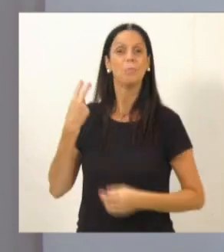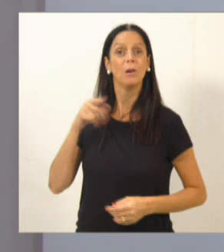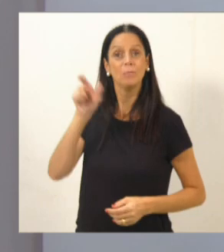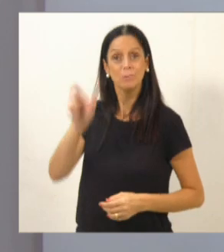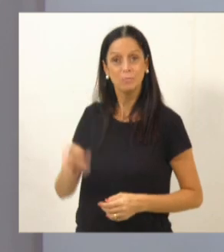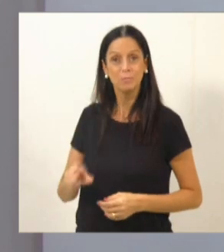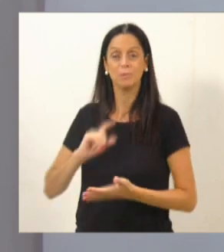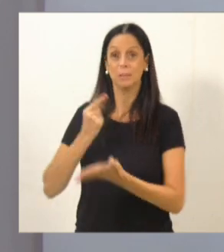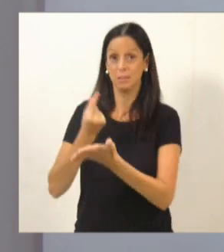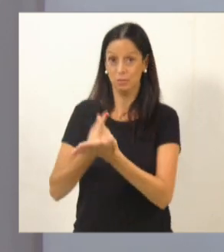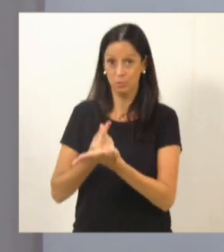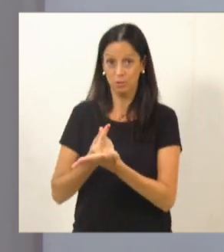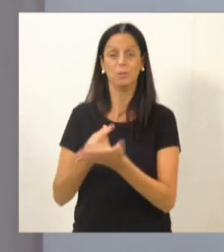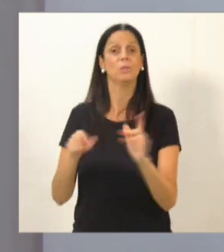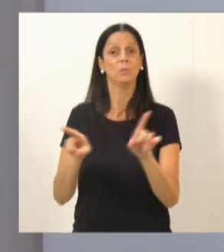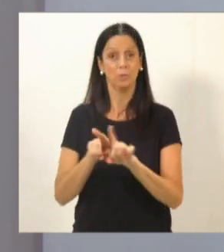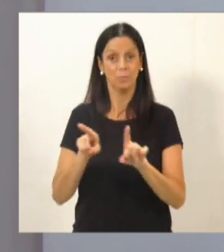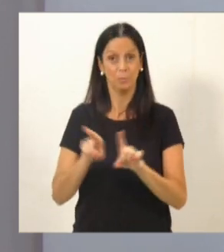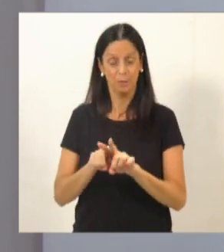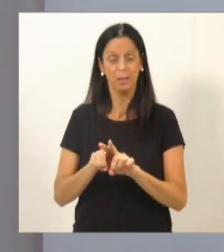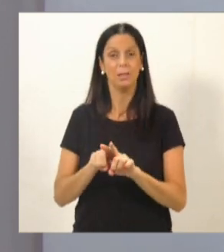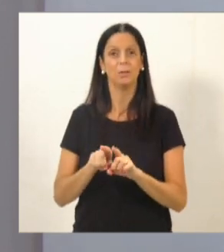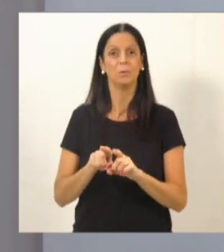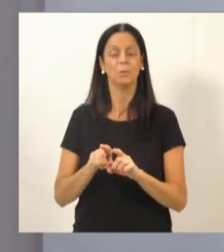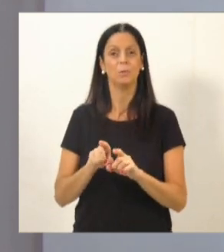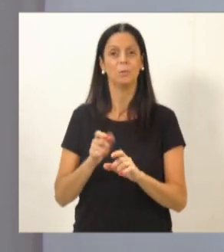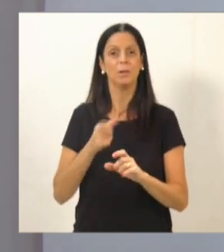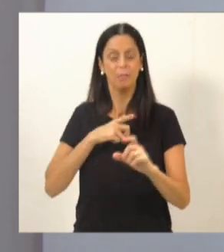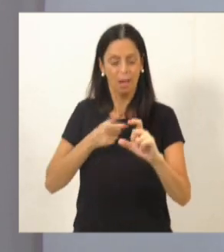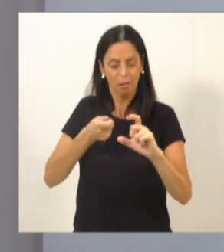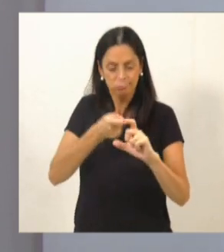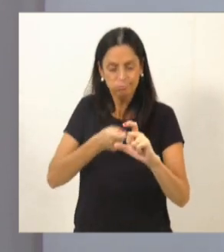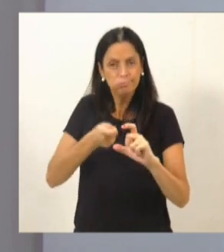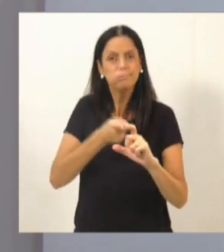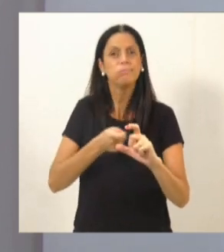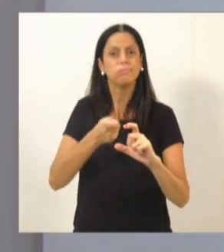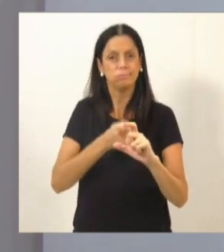Cristiane, o QR Code, né, para que vocês